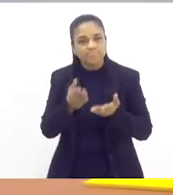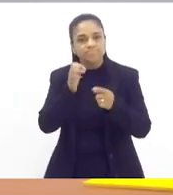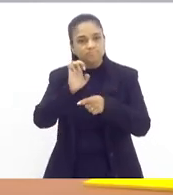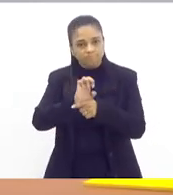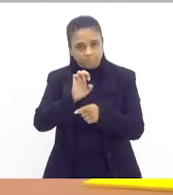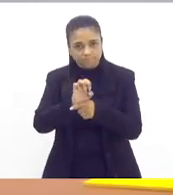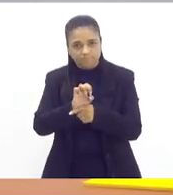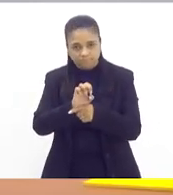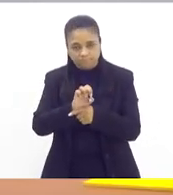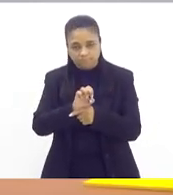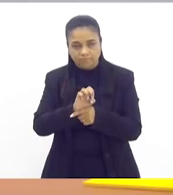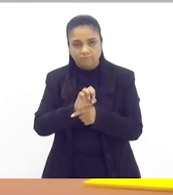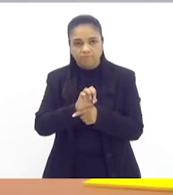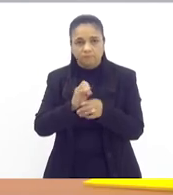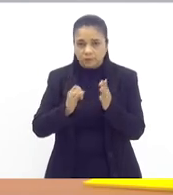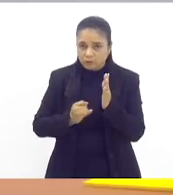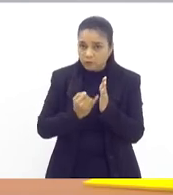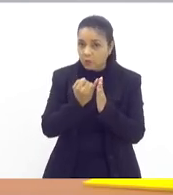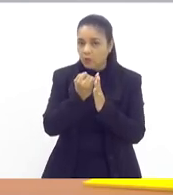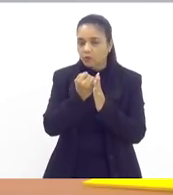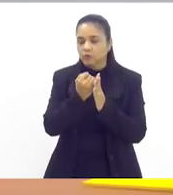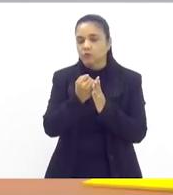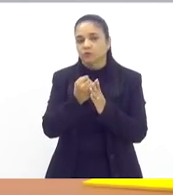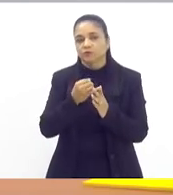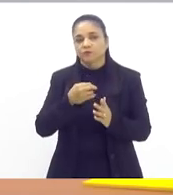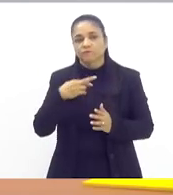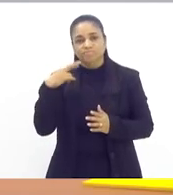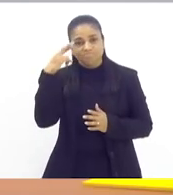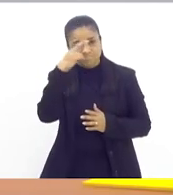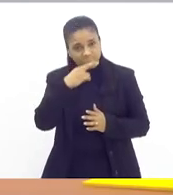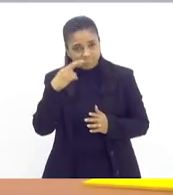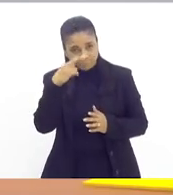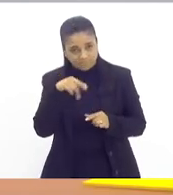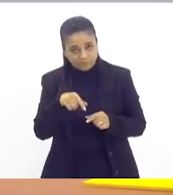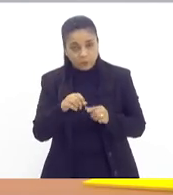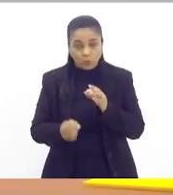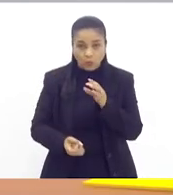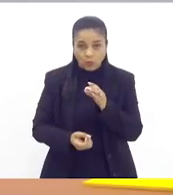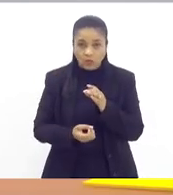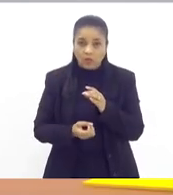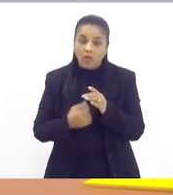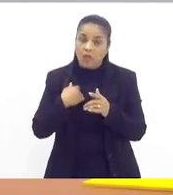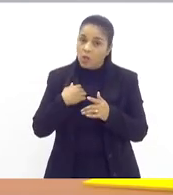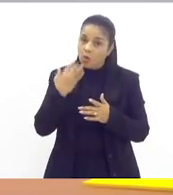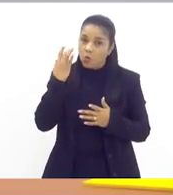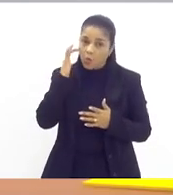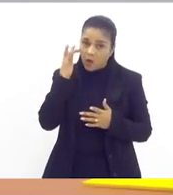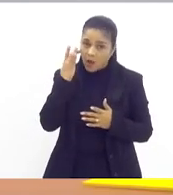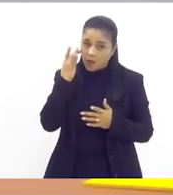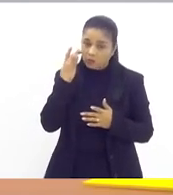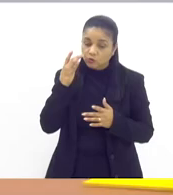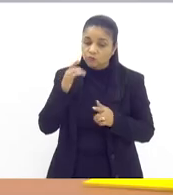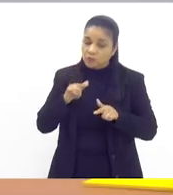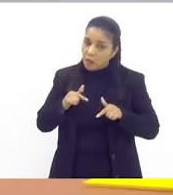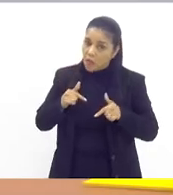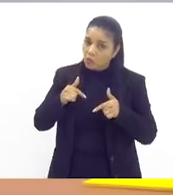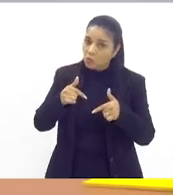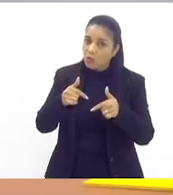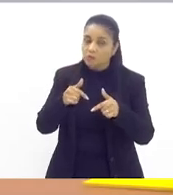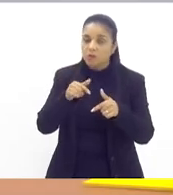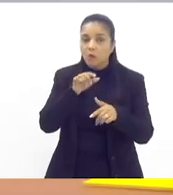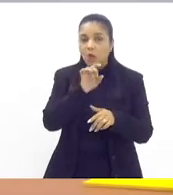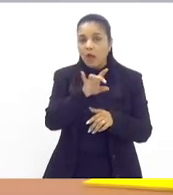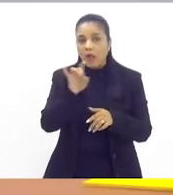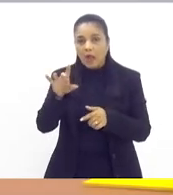estados e os municípios fiscalizem o imposto. Então, você cria... Eu acho que vai ter menos autuação do que tem hoje. Acho que